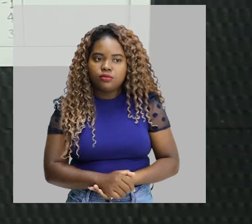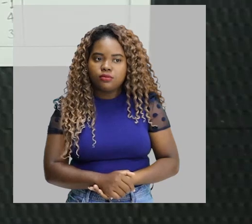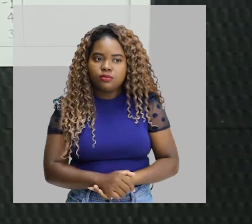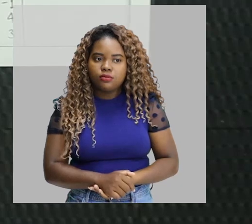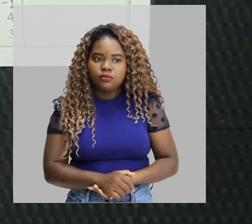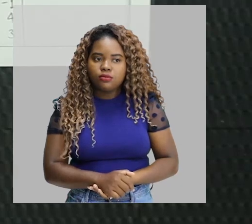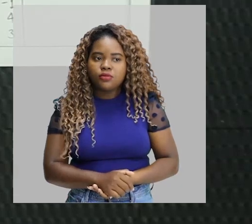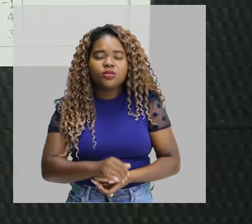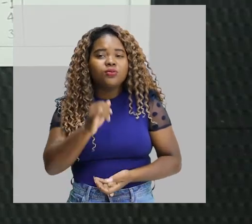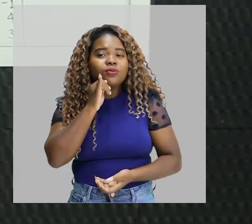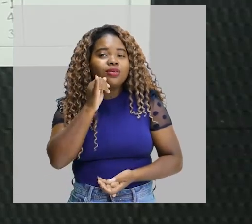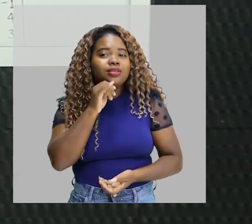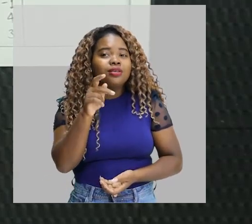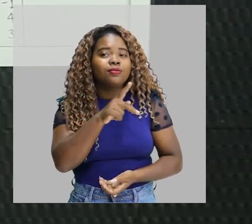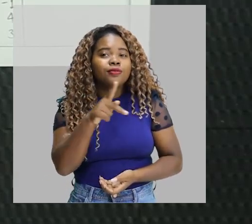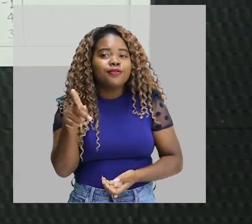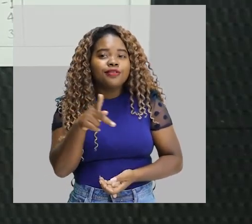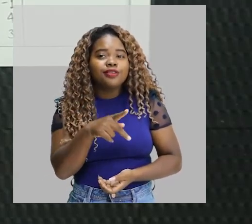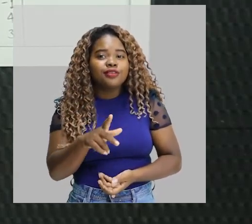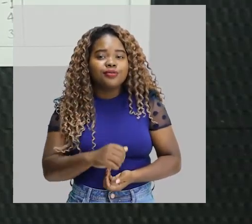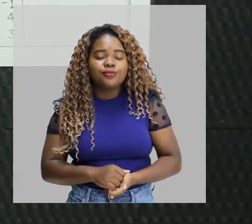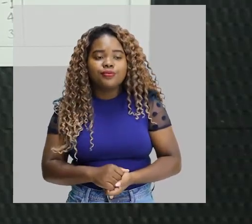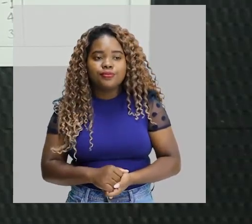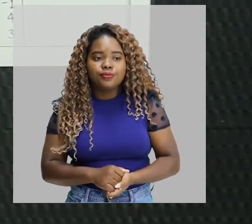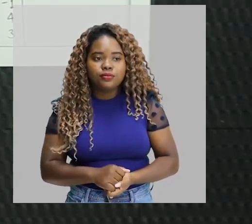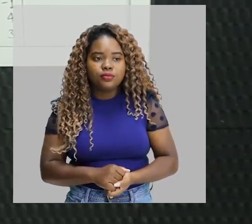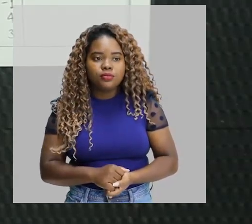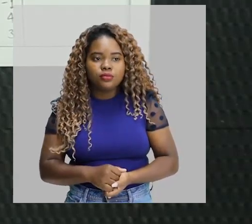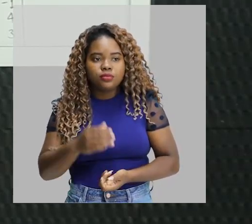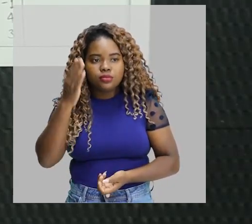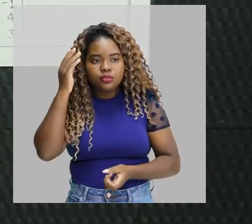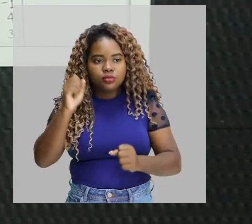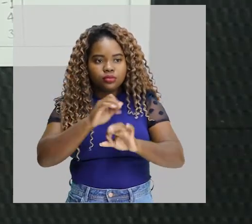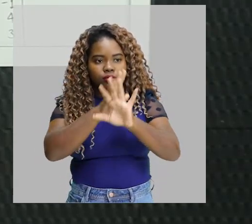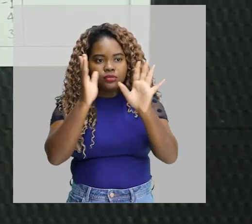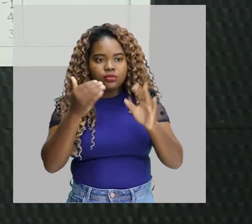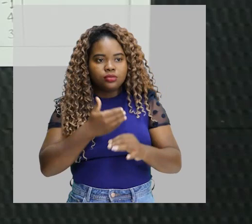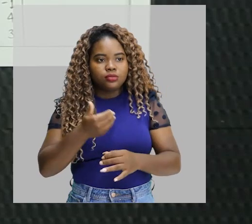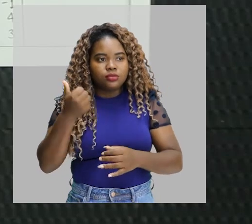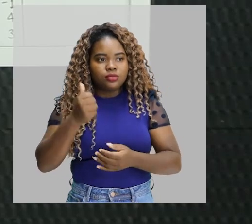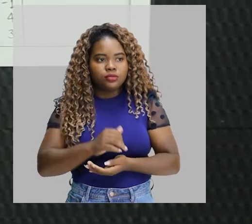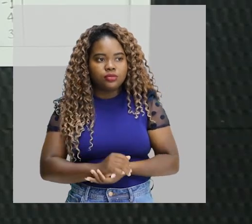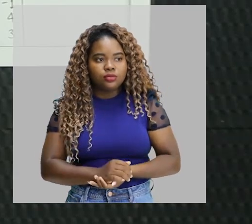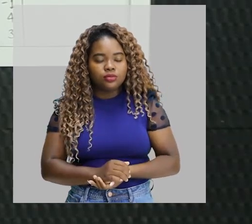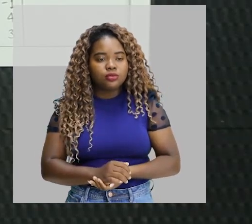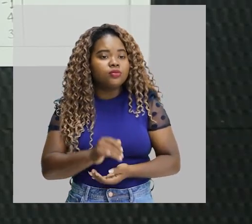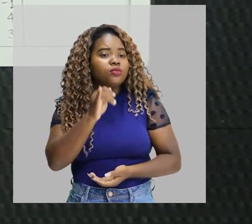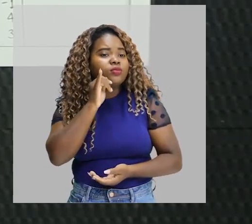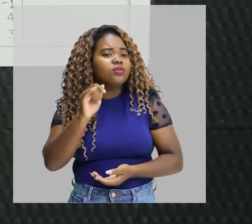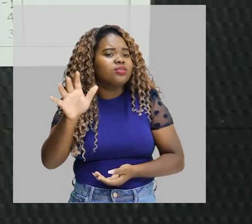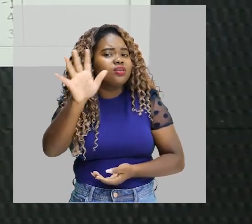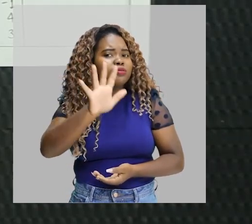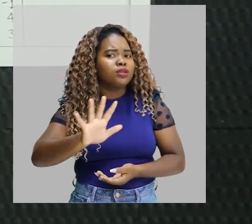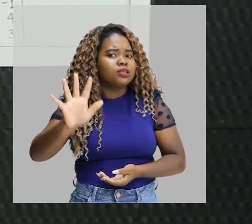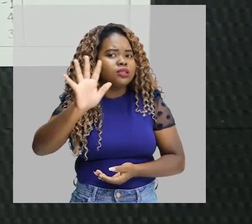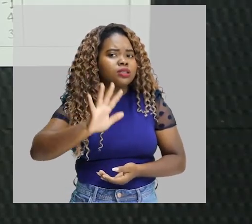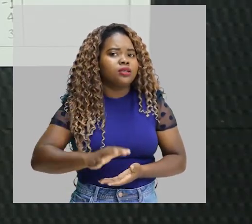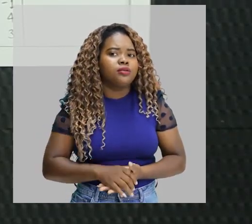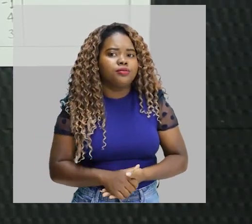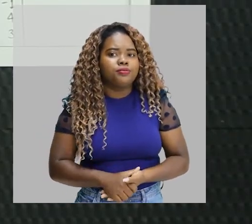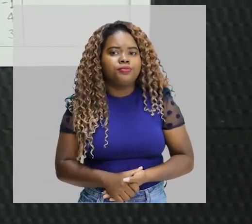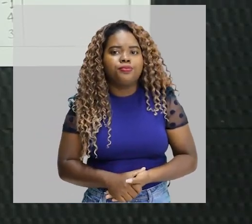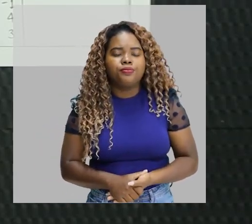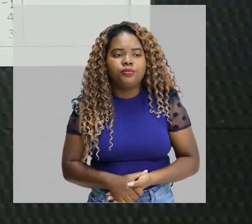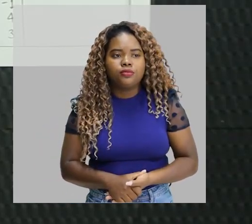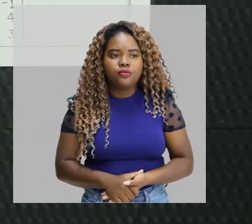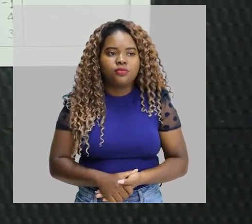pessoa faça aí um exemplo numérico para que a gente possa entender melhor botei um exemplo geral para você mostrar o passo a